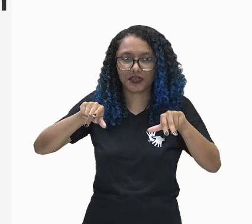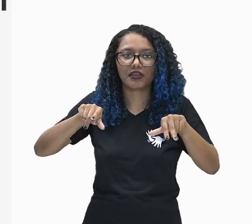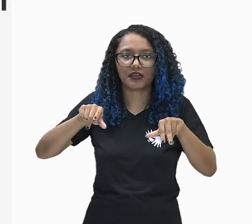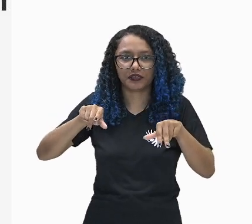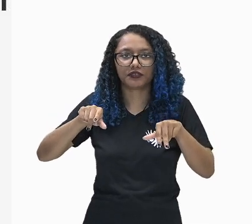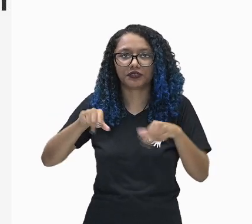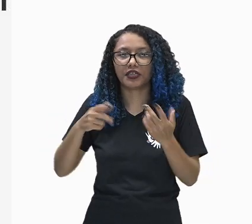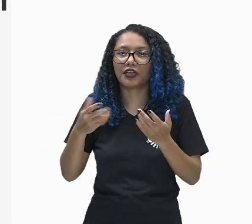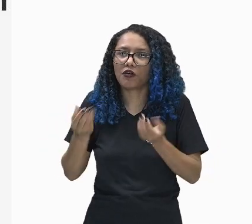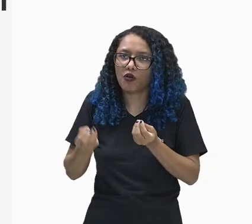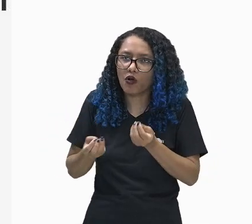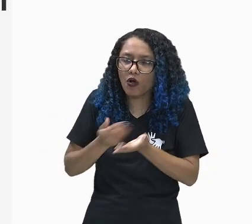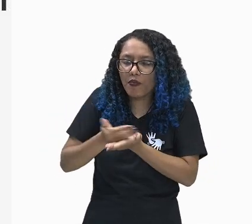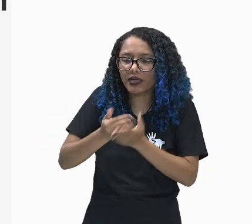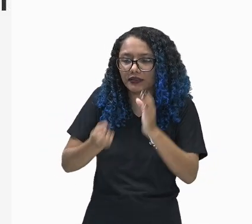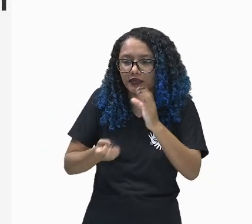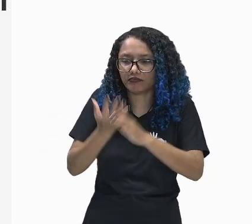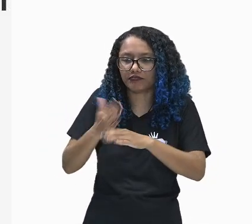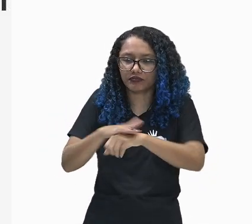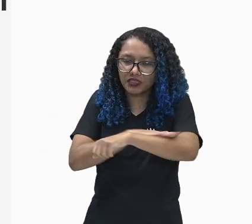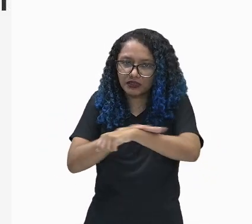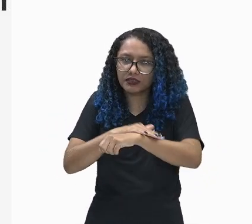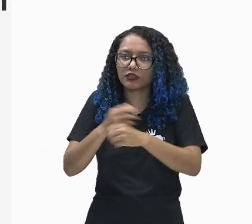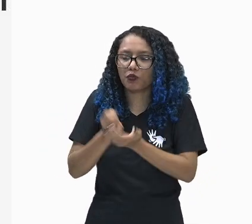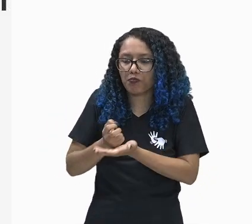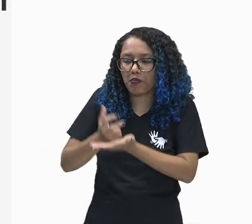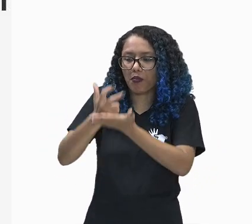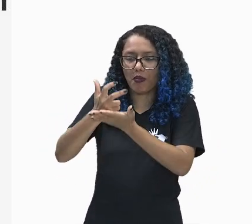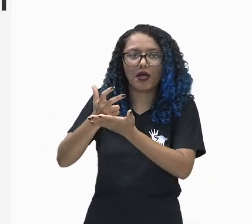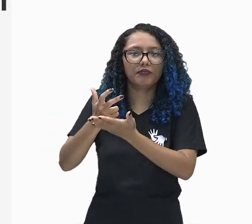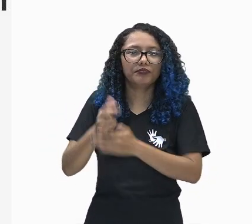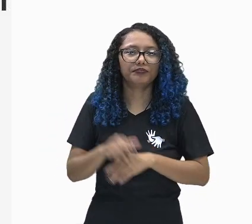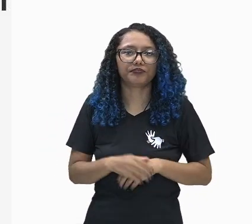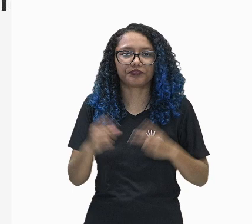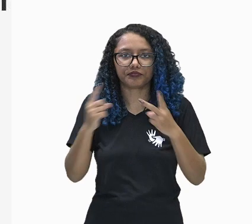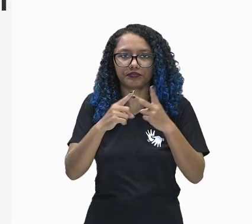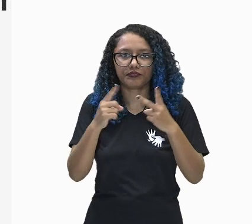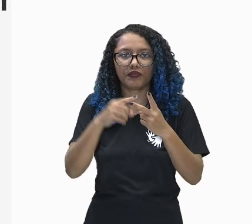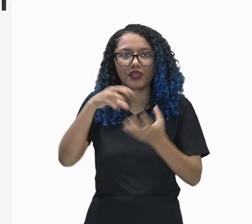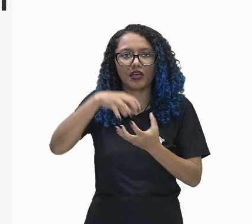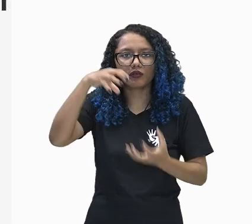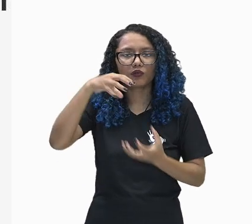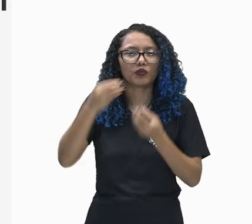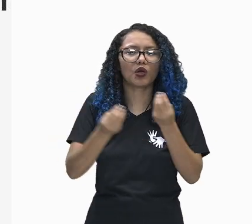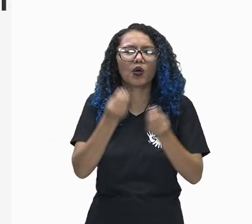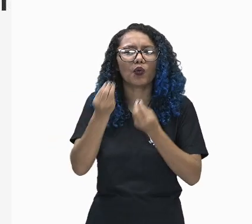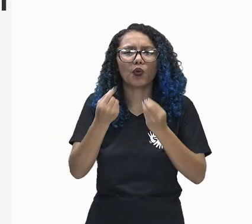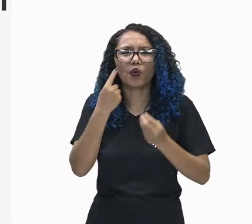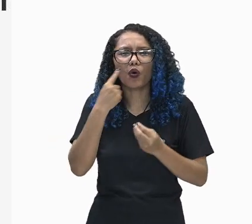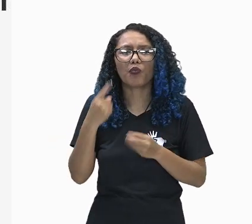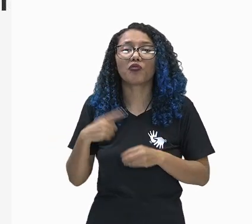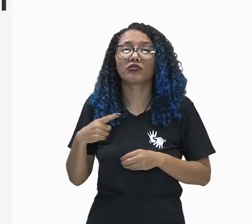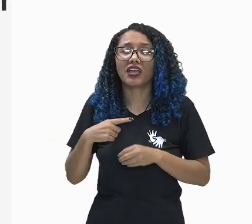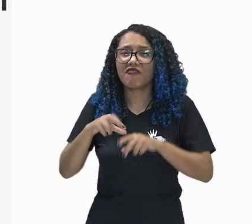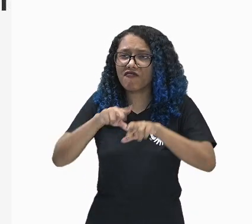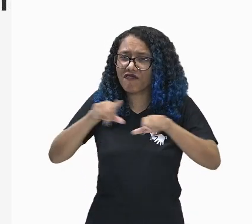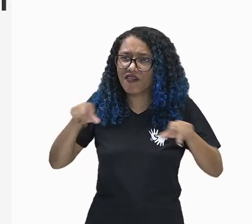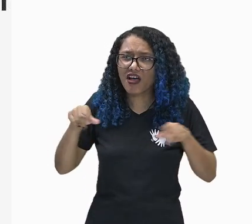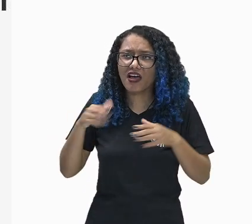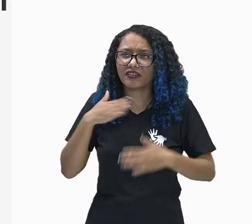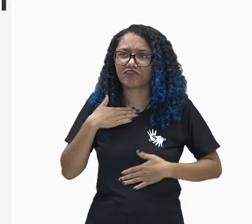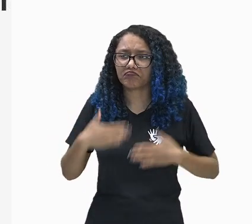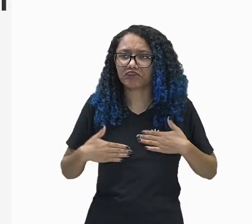transformar em tecidos e desenvolver o embrião. Temos aí as células-tronco adultas, que são encontradas em diversas partes do